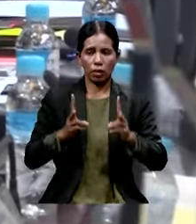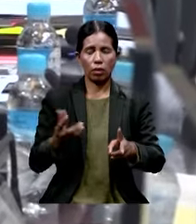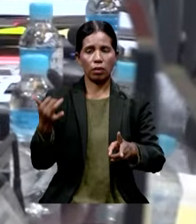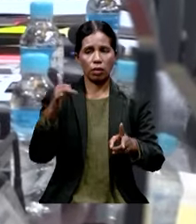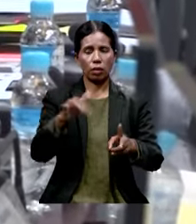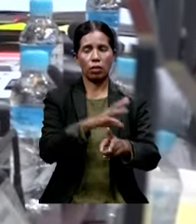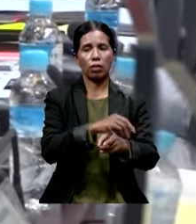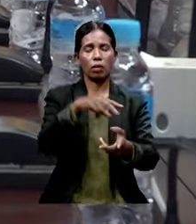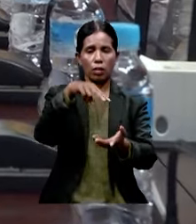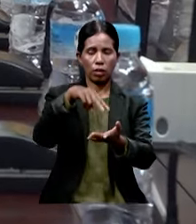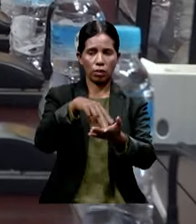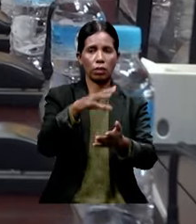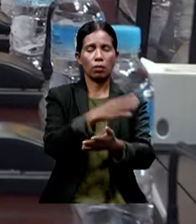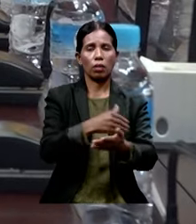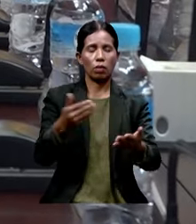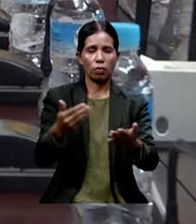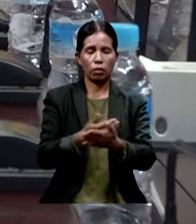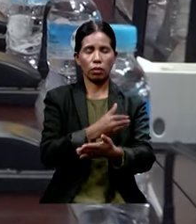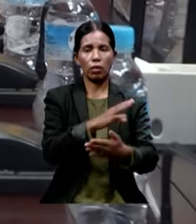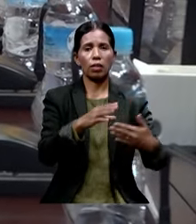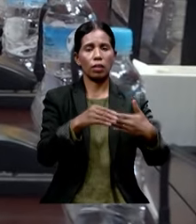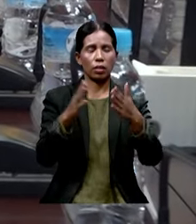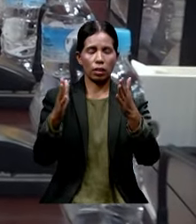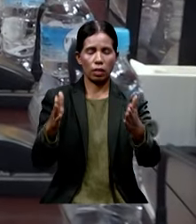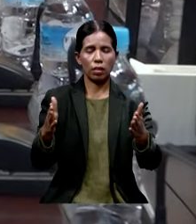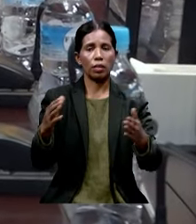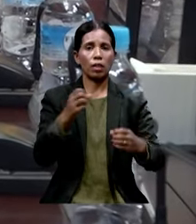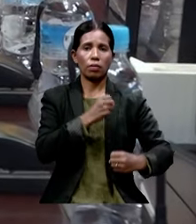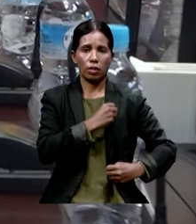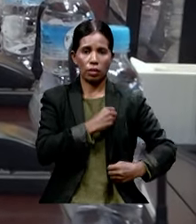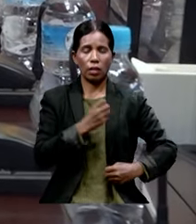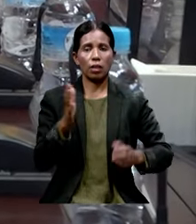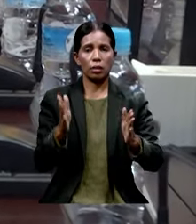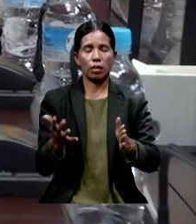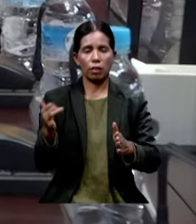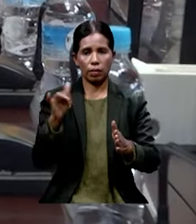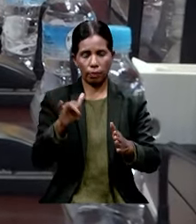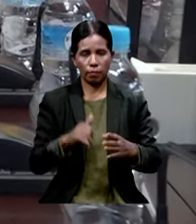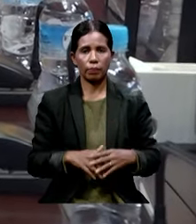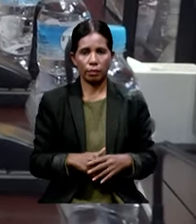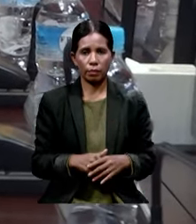no estabelece prazo fomba cargo liderança militar nian. Santina de Jesus, Marito da Costa, GMN.